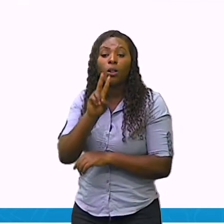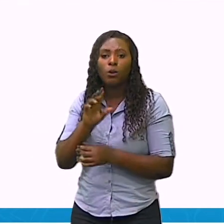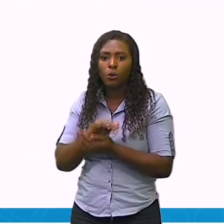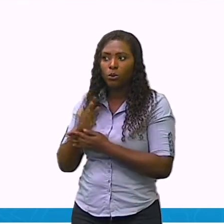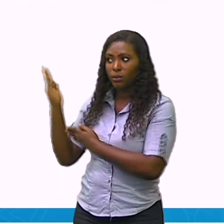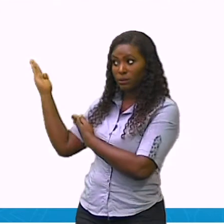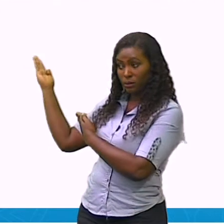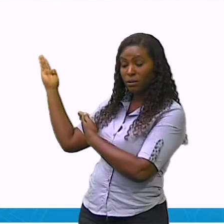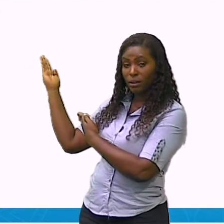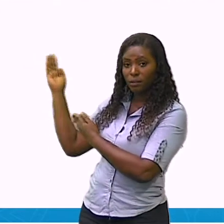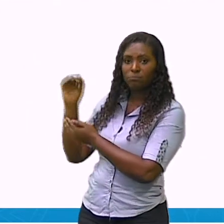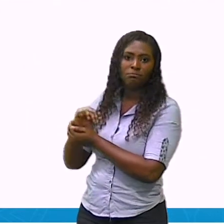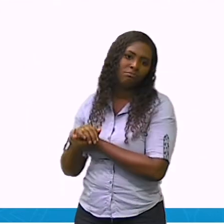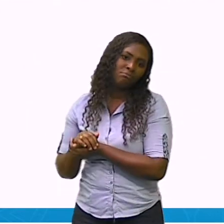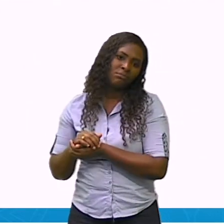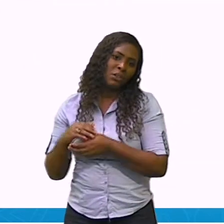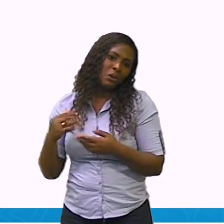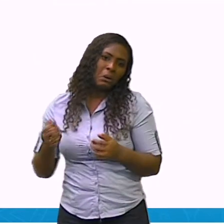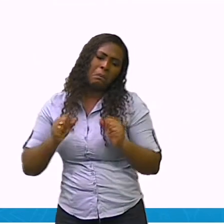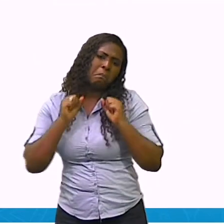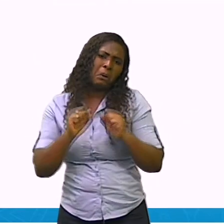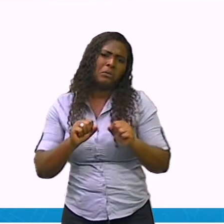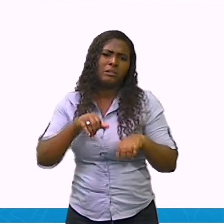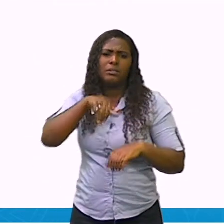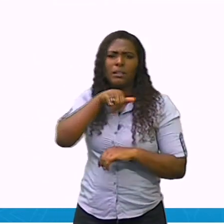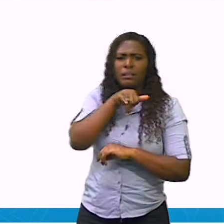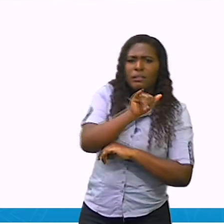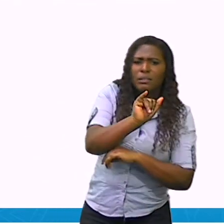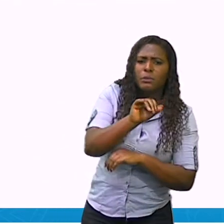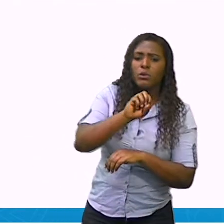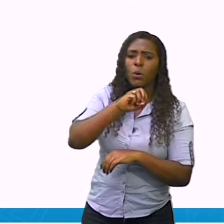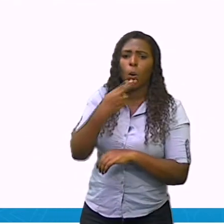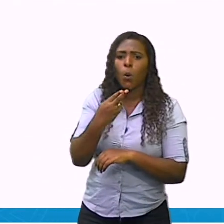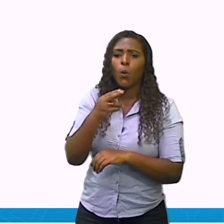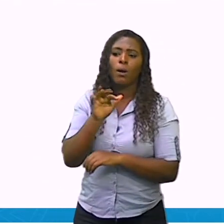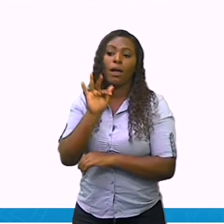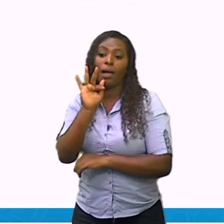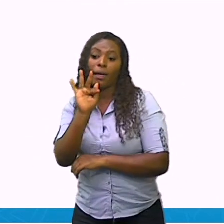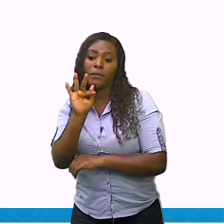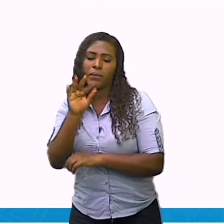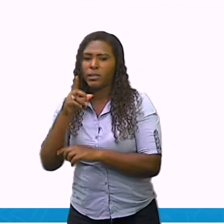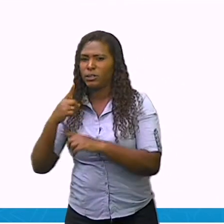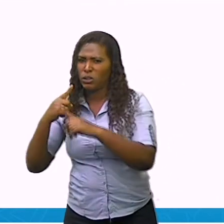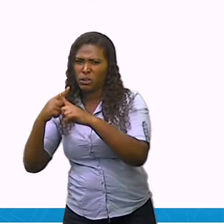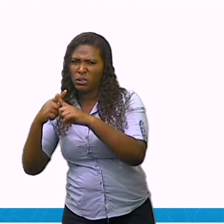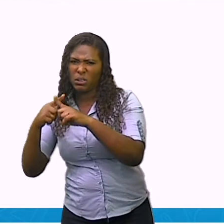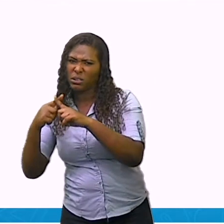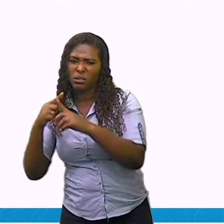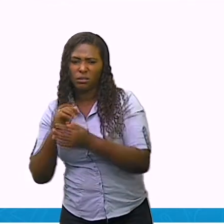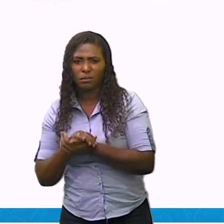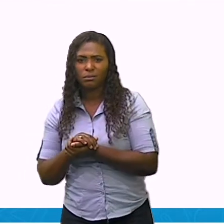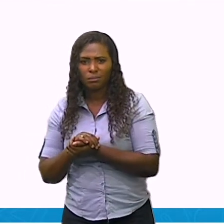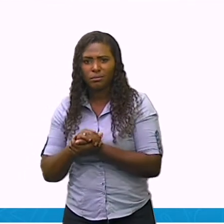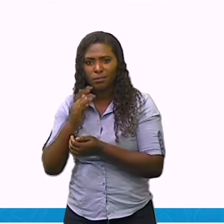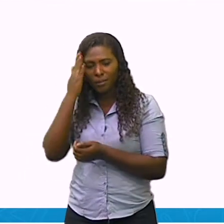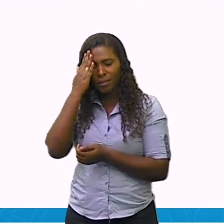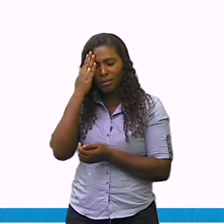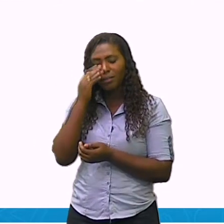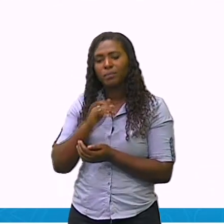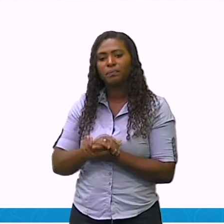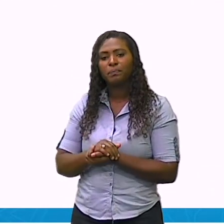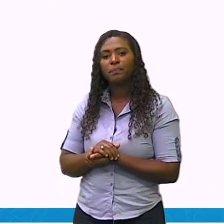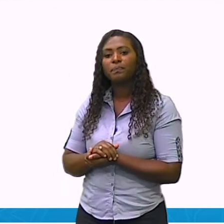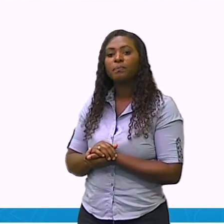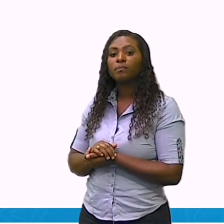de y ou de f de x. Y ou f de x, certo?